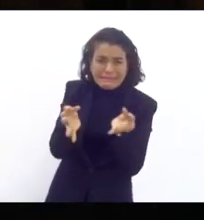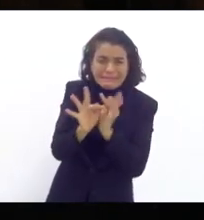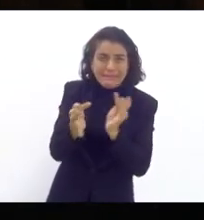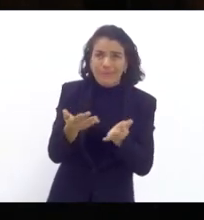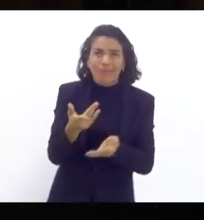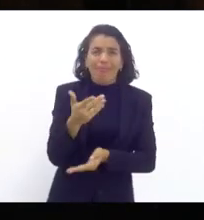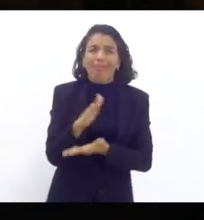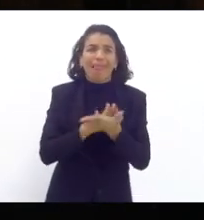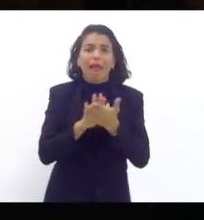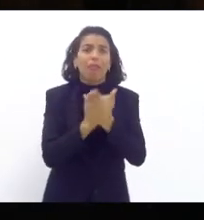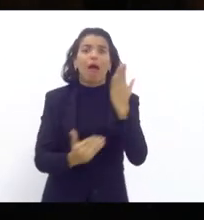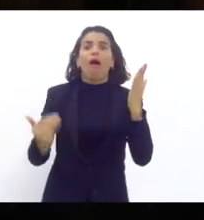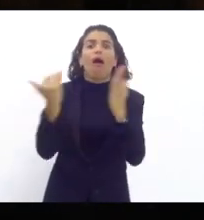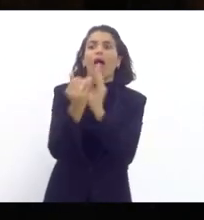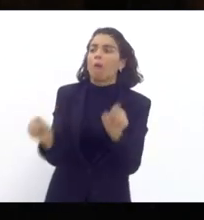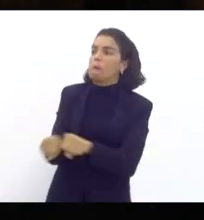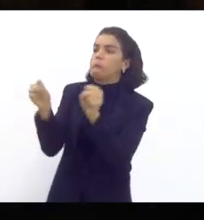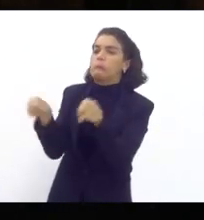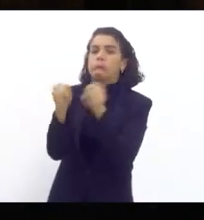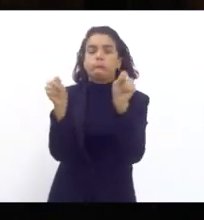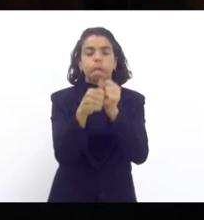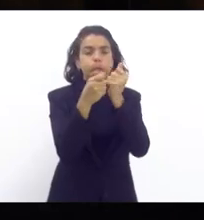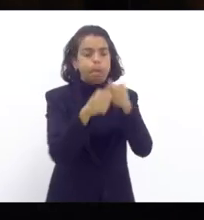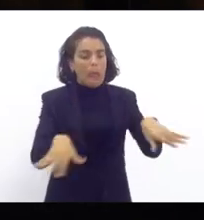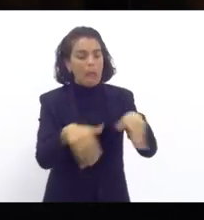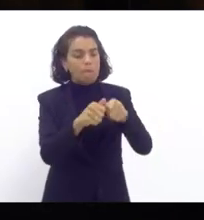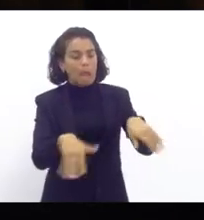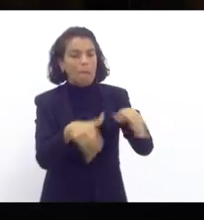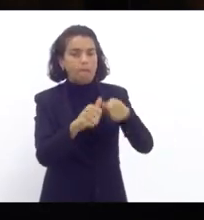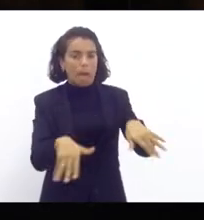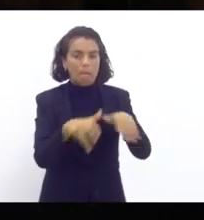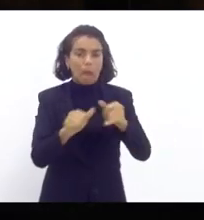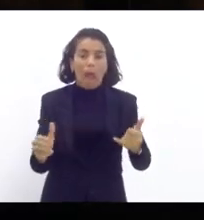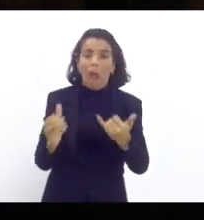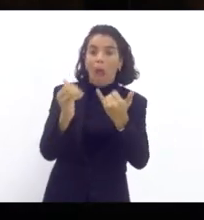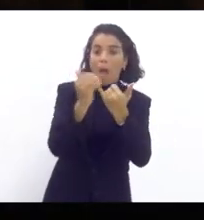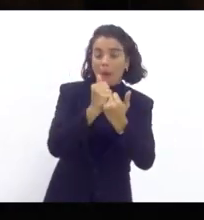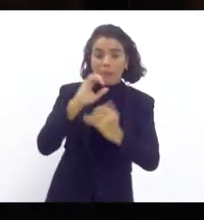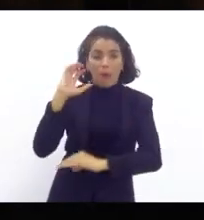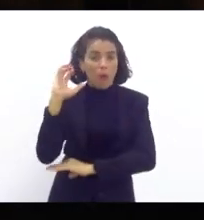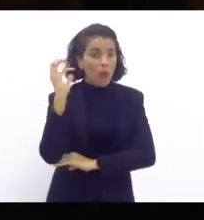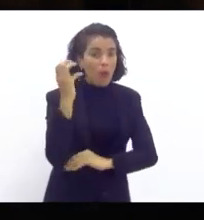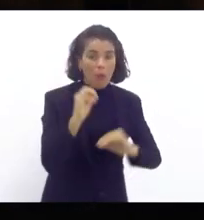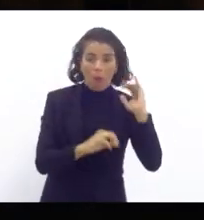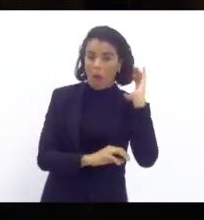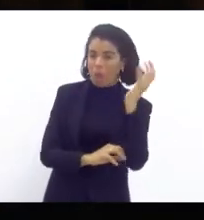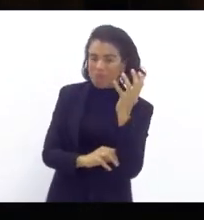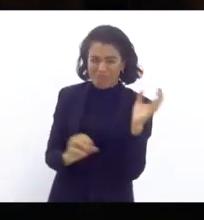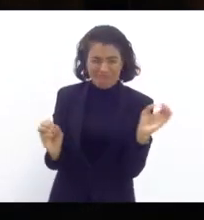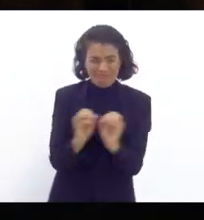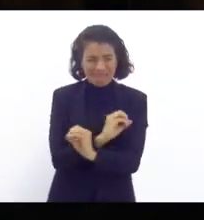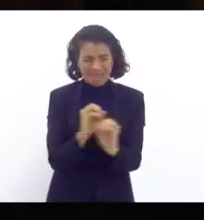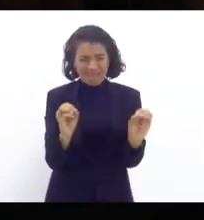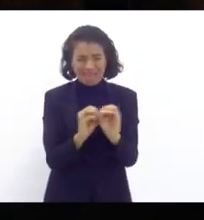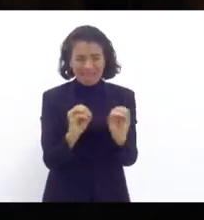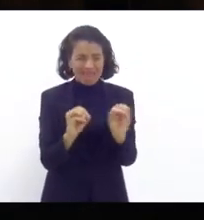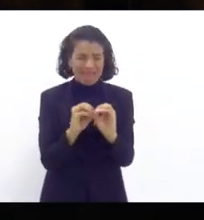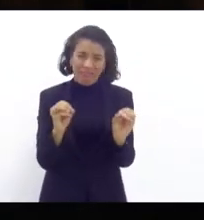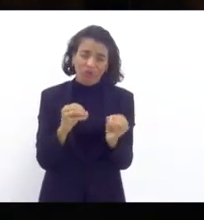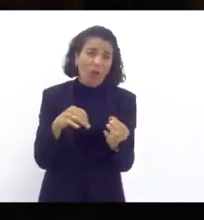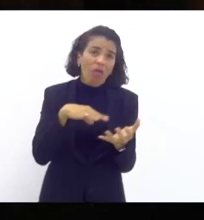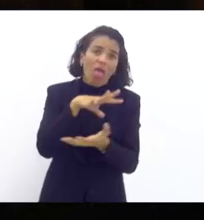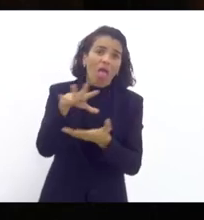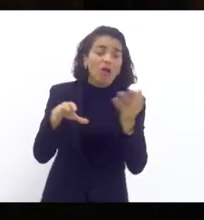de dano ao patrimônio florestal, aquela coisa toda, pirotecnia foi